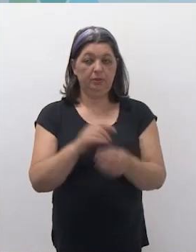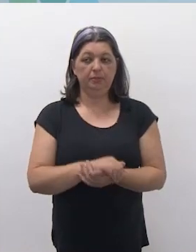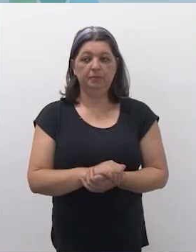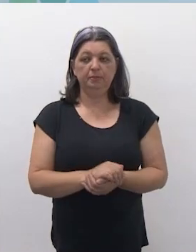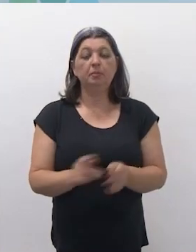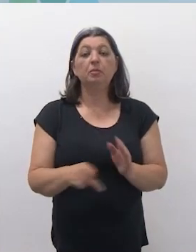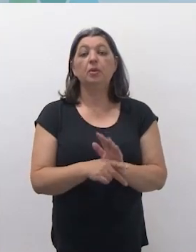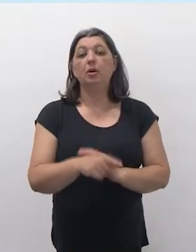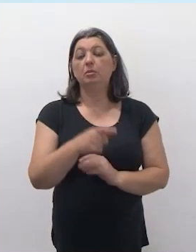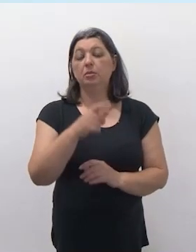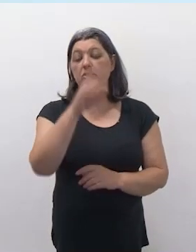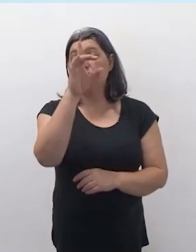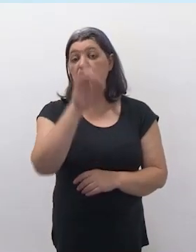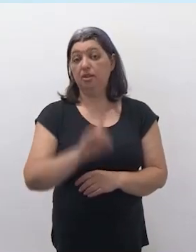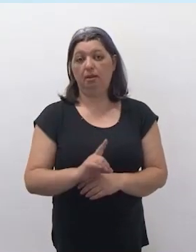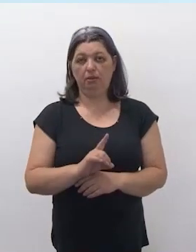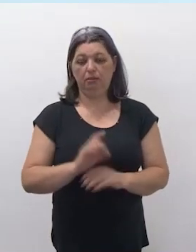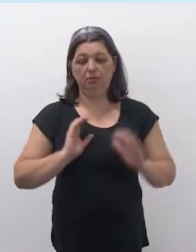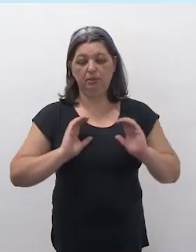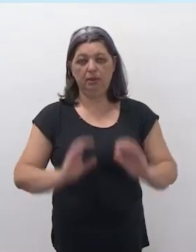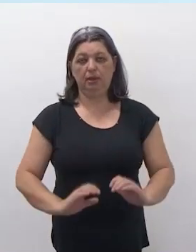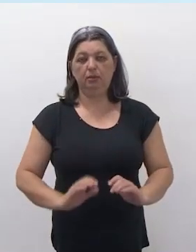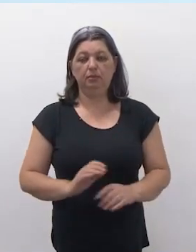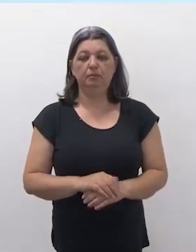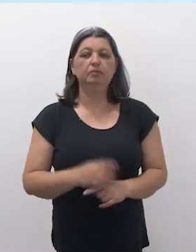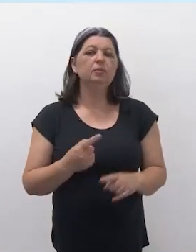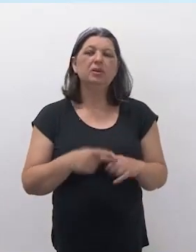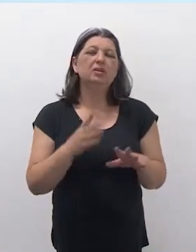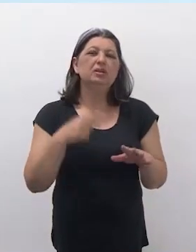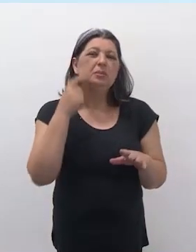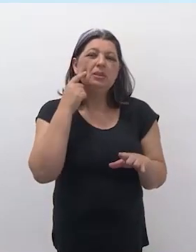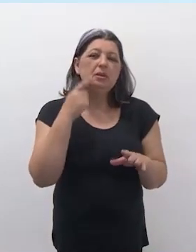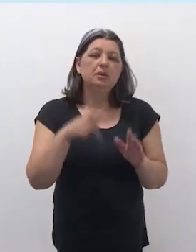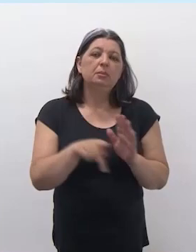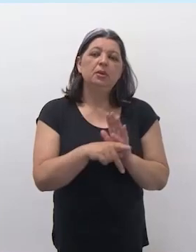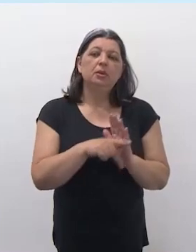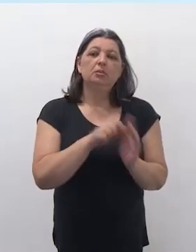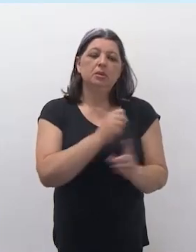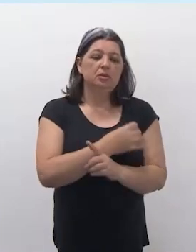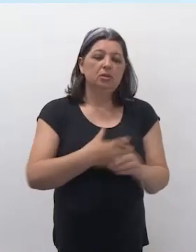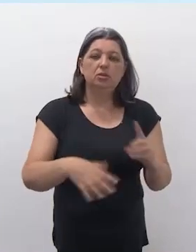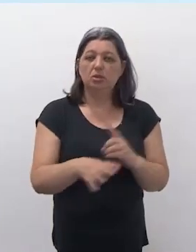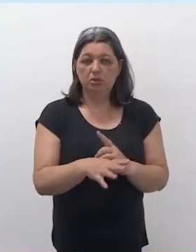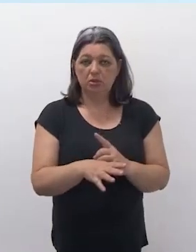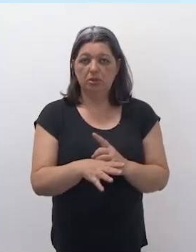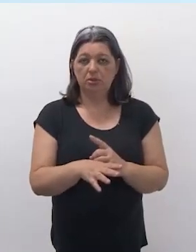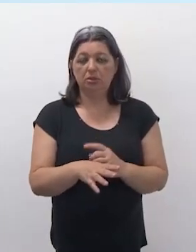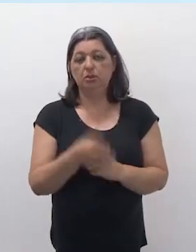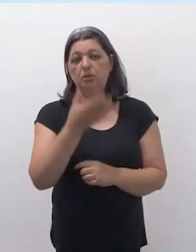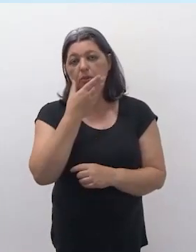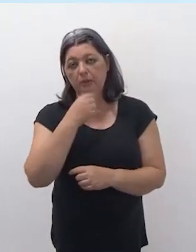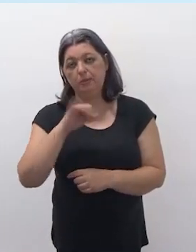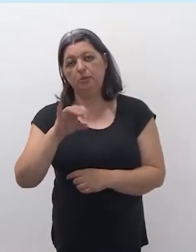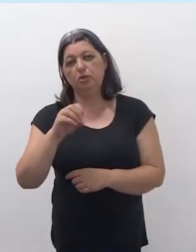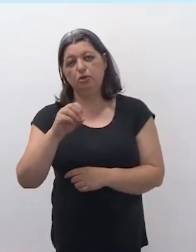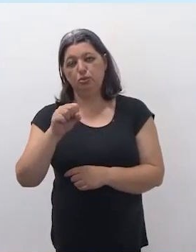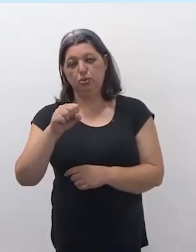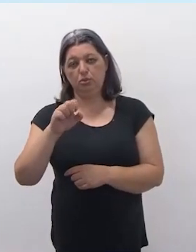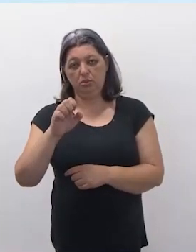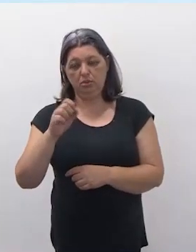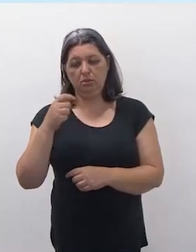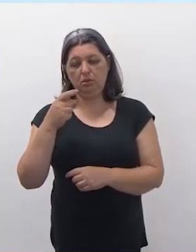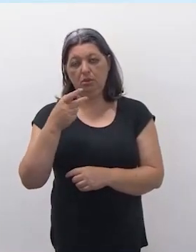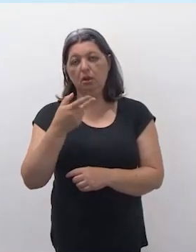na cidadania. Porque daí eu vou conseguir falar dos direitos civis a partir do José Murilo de Carvalho, que é quem eu